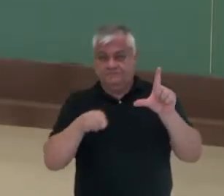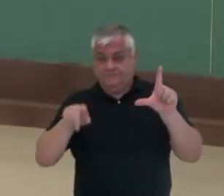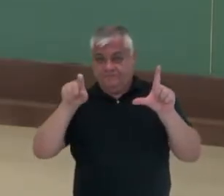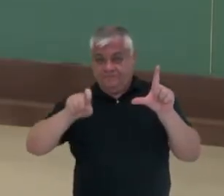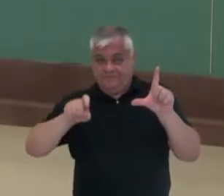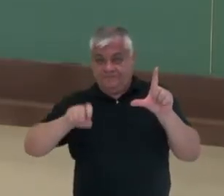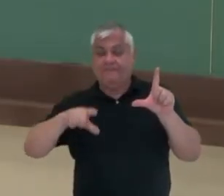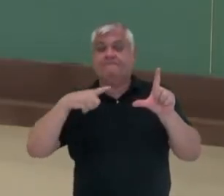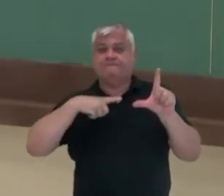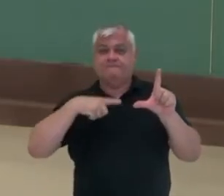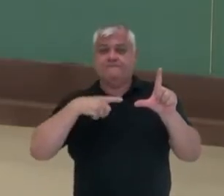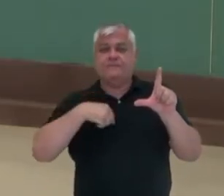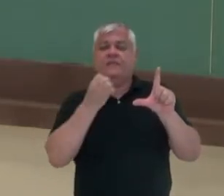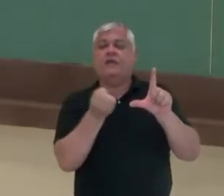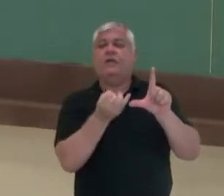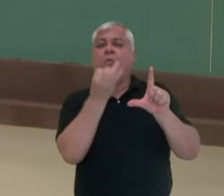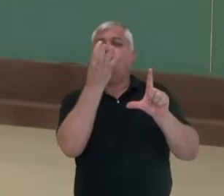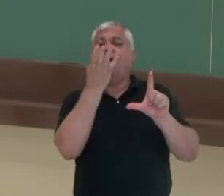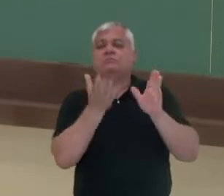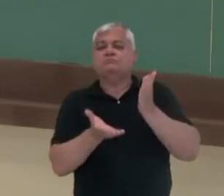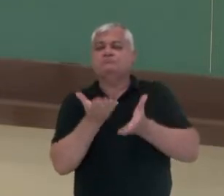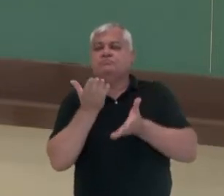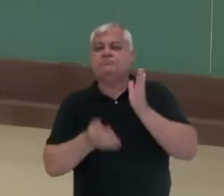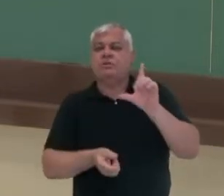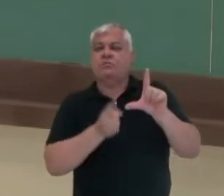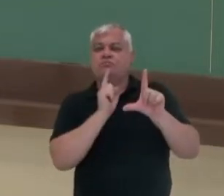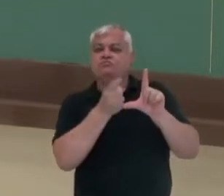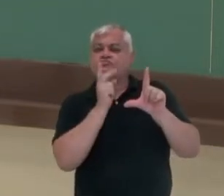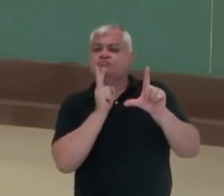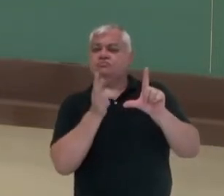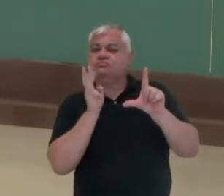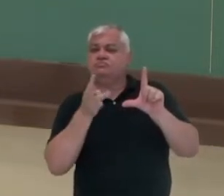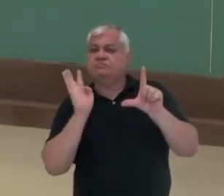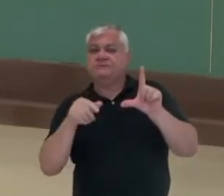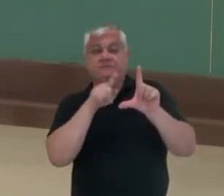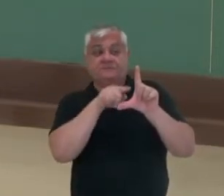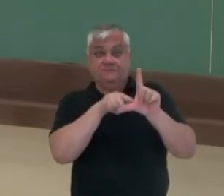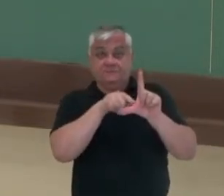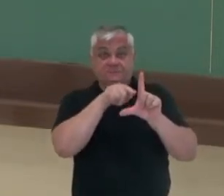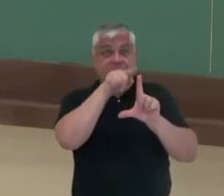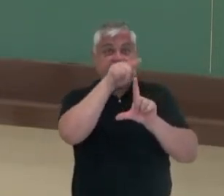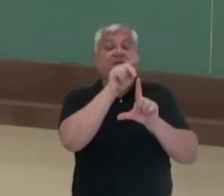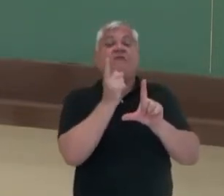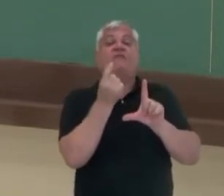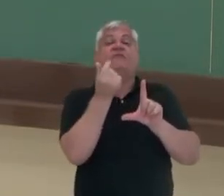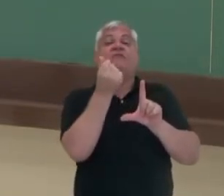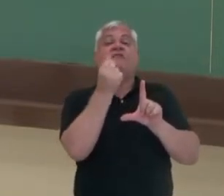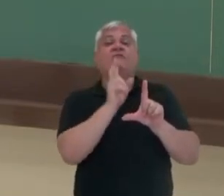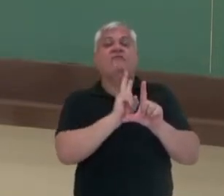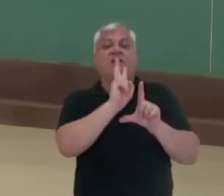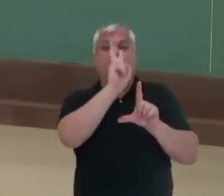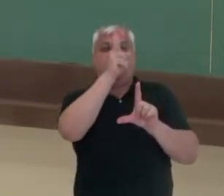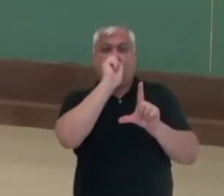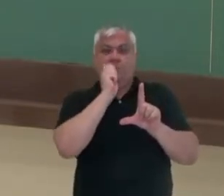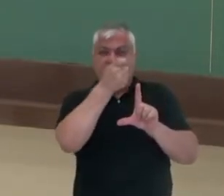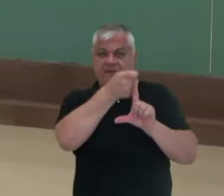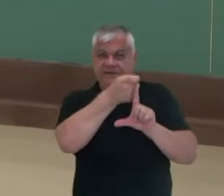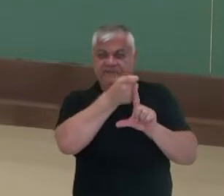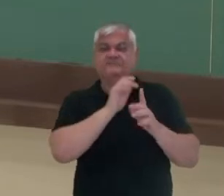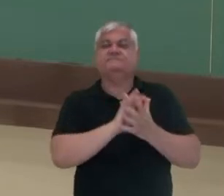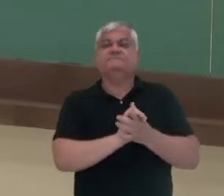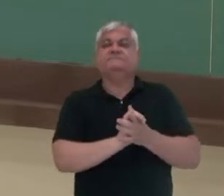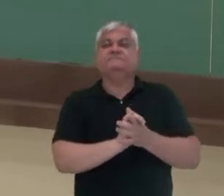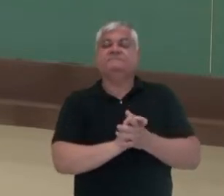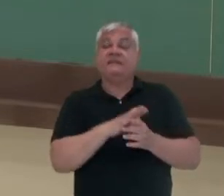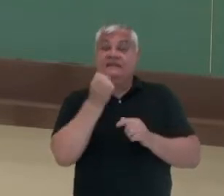eu tenho a quantidade de quilogramas de café. No eixo das ordenadas, eu tenho o preço a pagar. Se